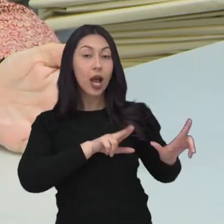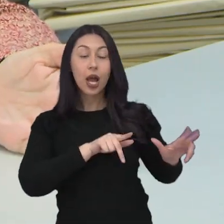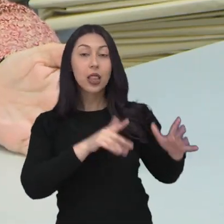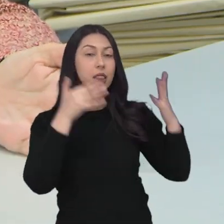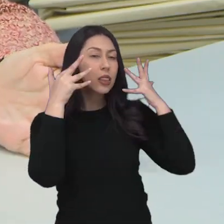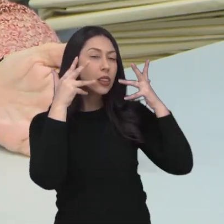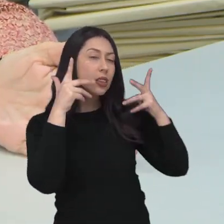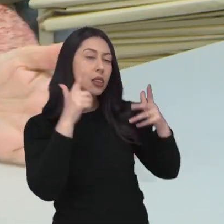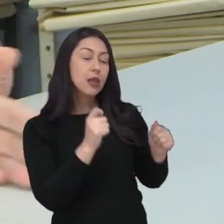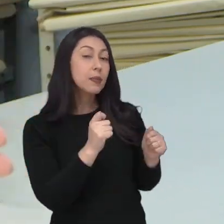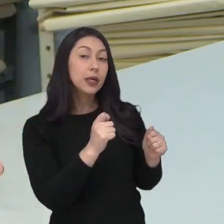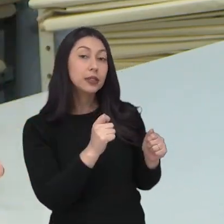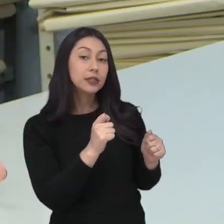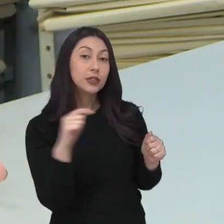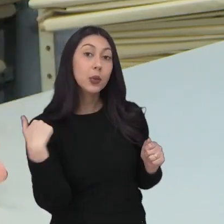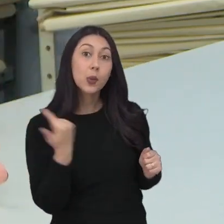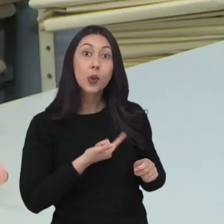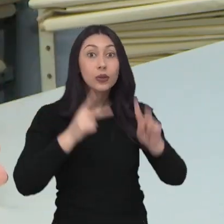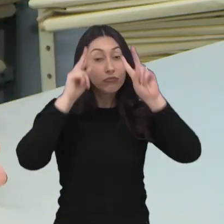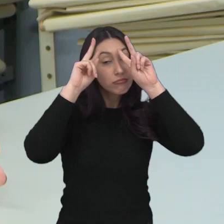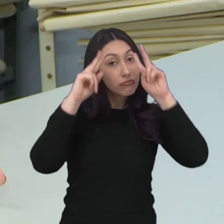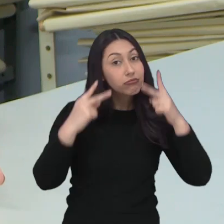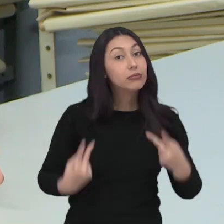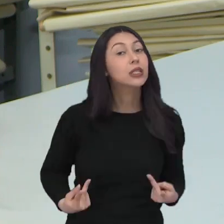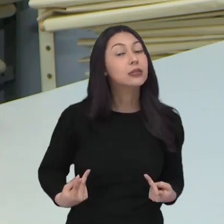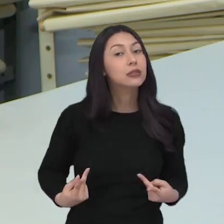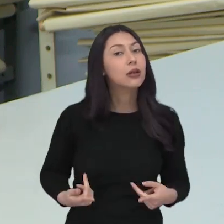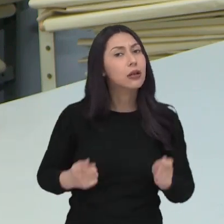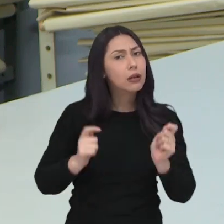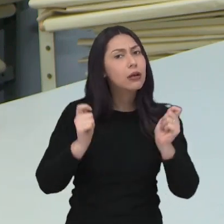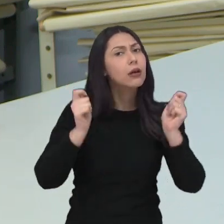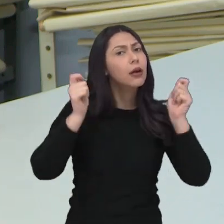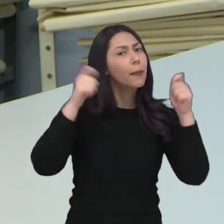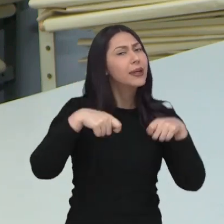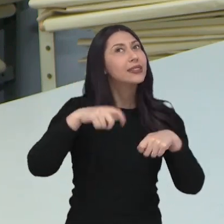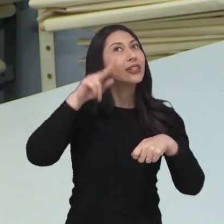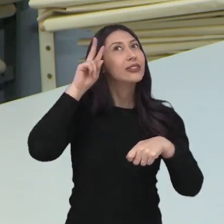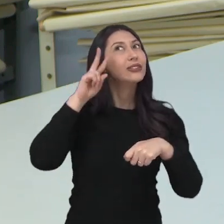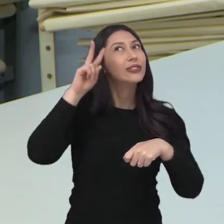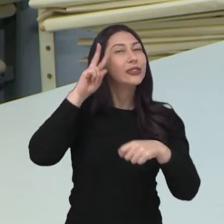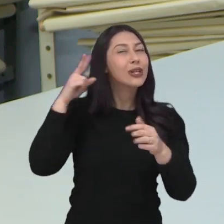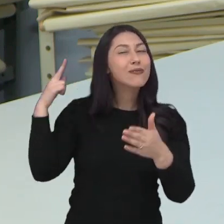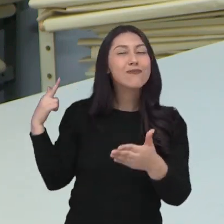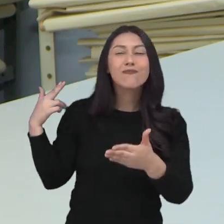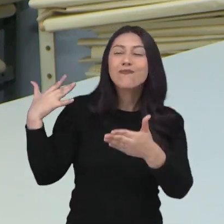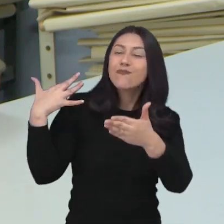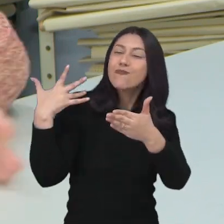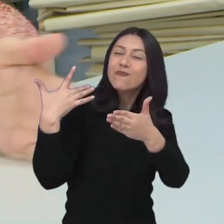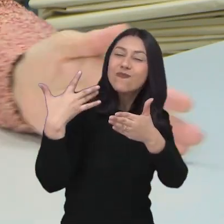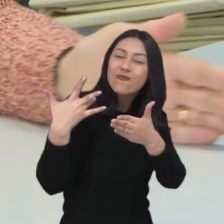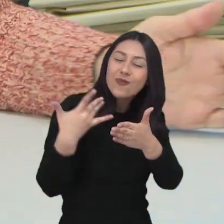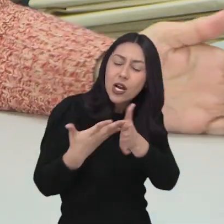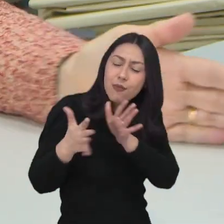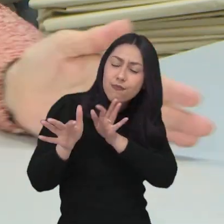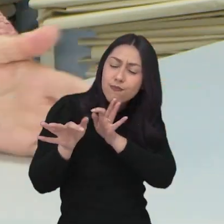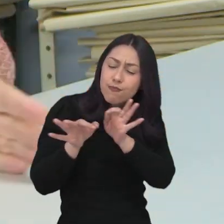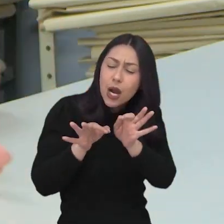dos animais, o que nos torna humanos. A capacidade de termos história,